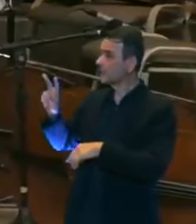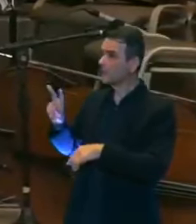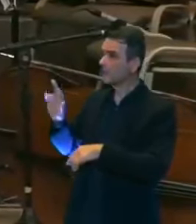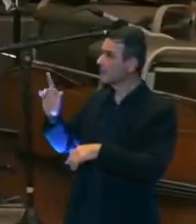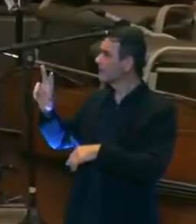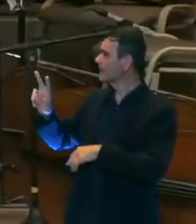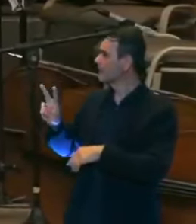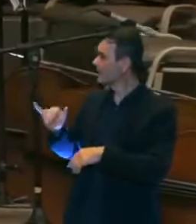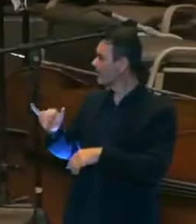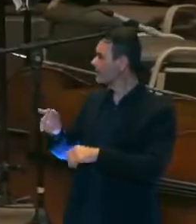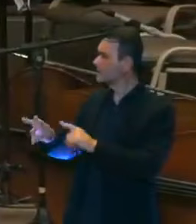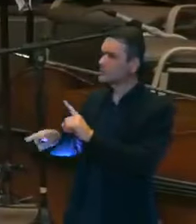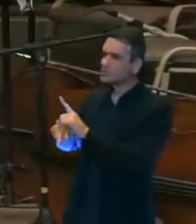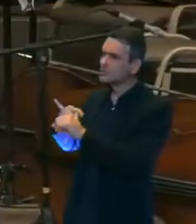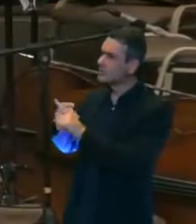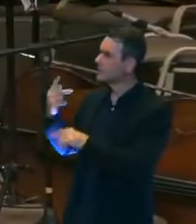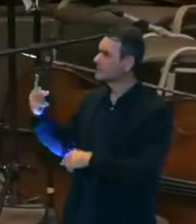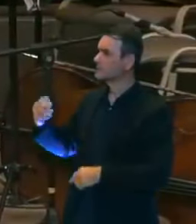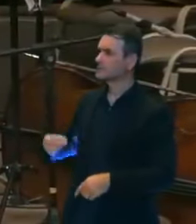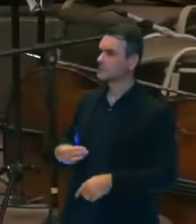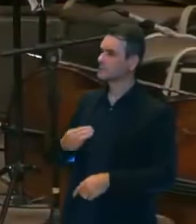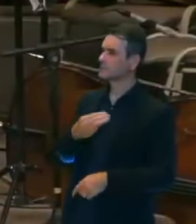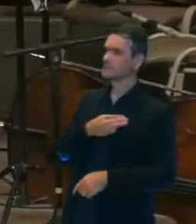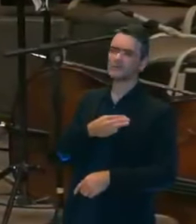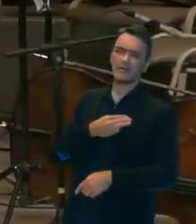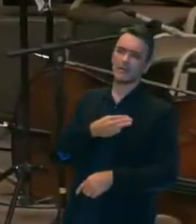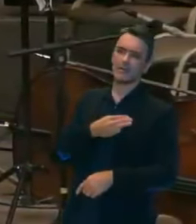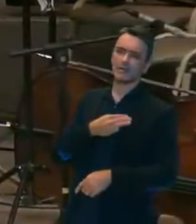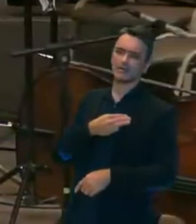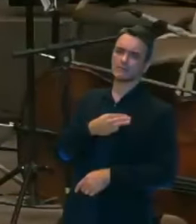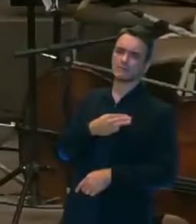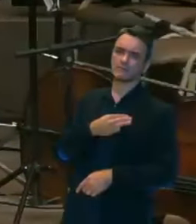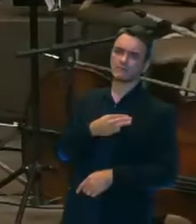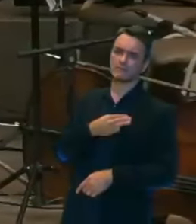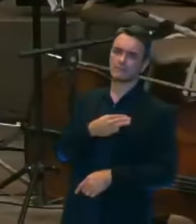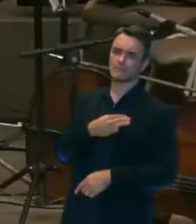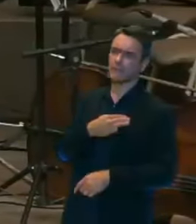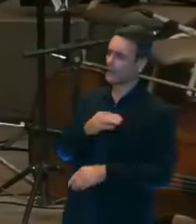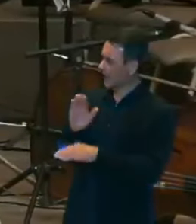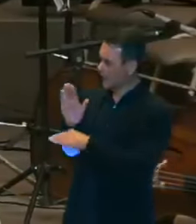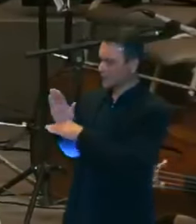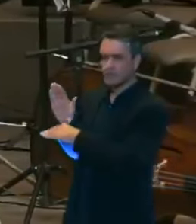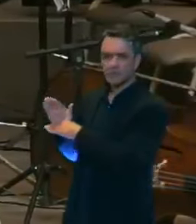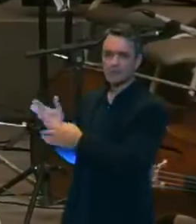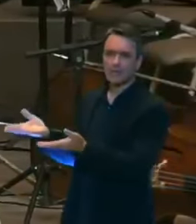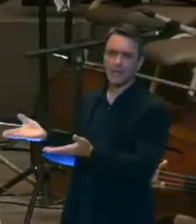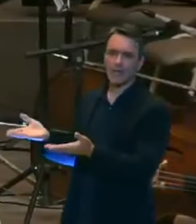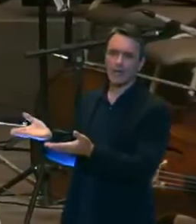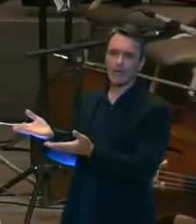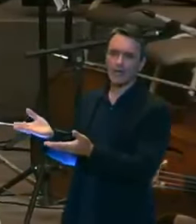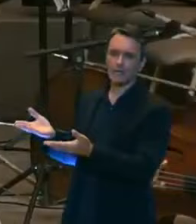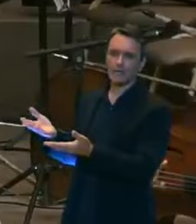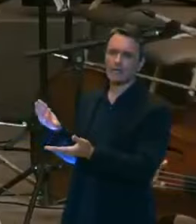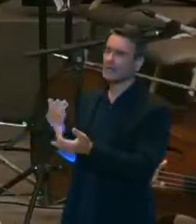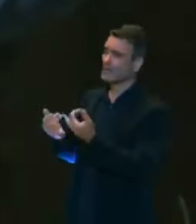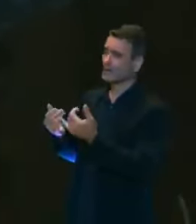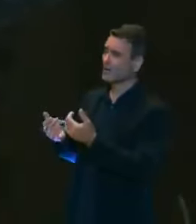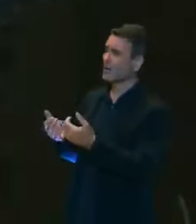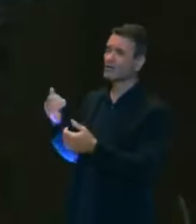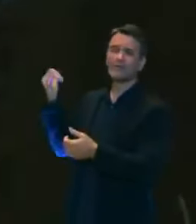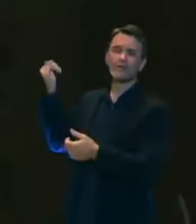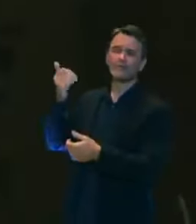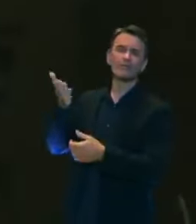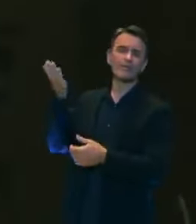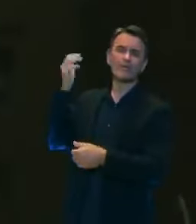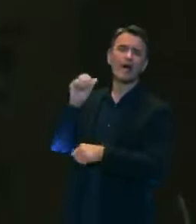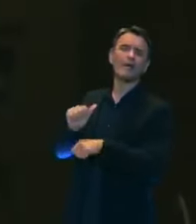seu ministério. Ele vai largar suas tendas. Assim como ele disse para Abraão, seus